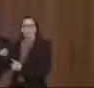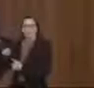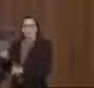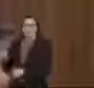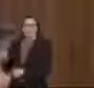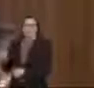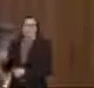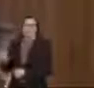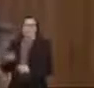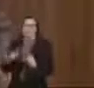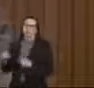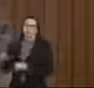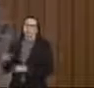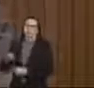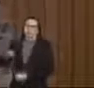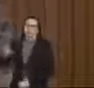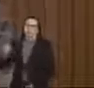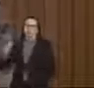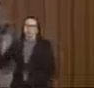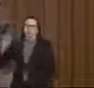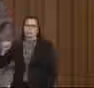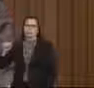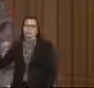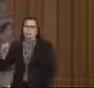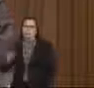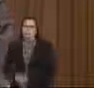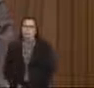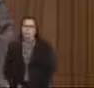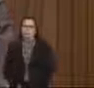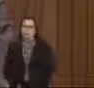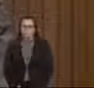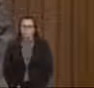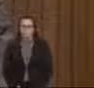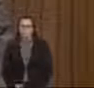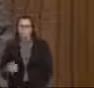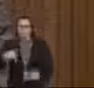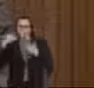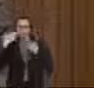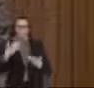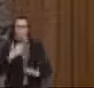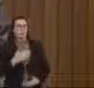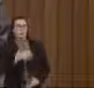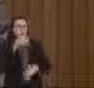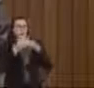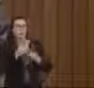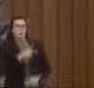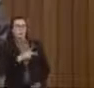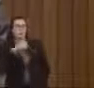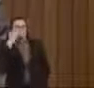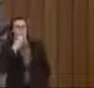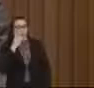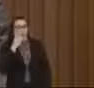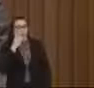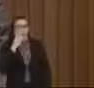Deputado Hélio, eu lhe agradeço pelas partes, né? Haja vista, dentro do posicionamento de Vossa Excelência, eu sei que há uma